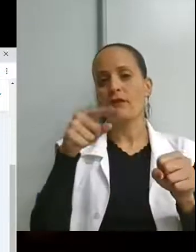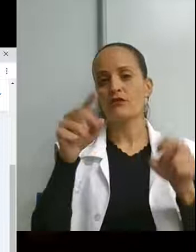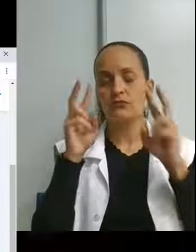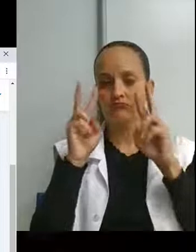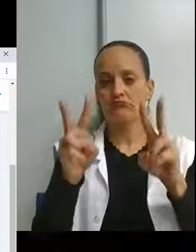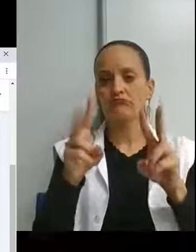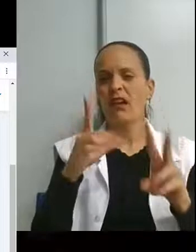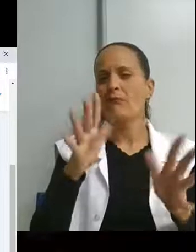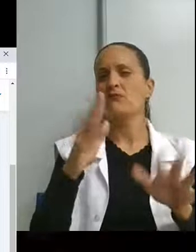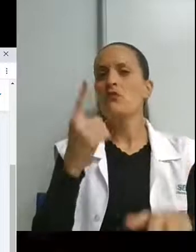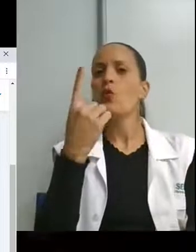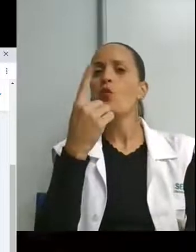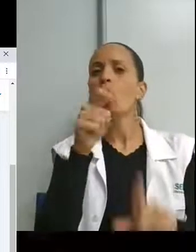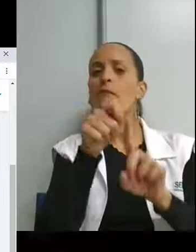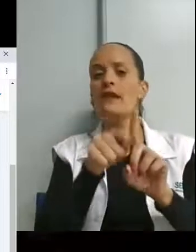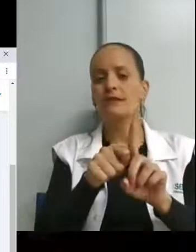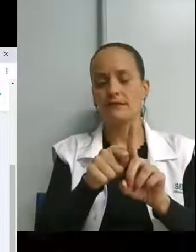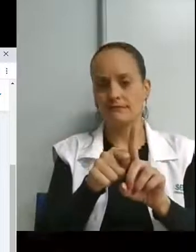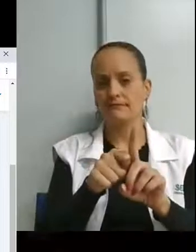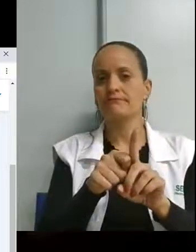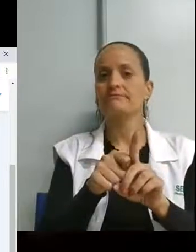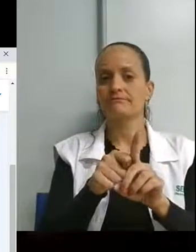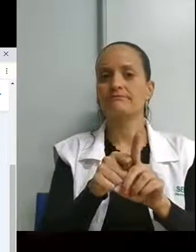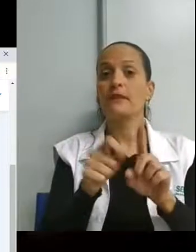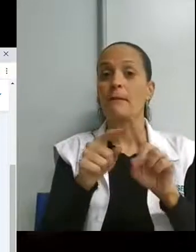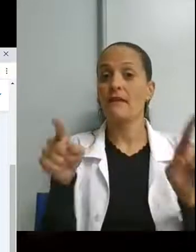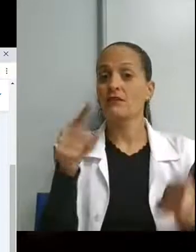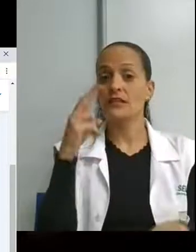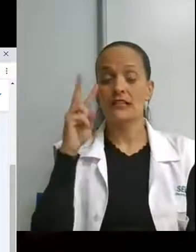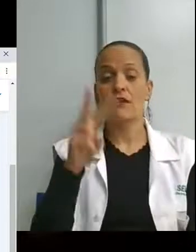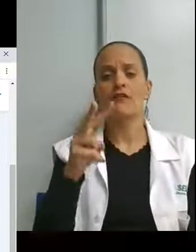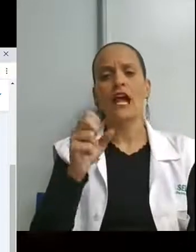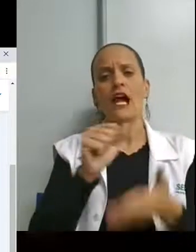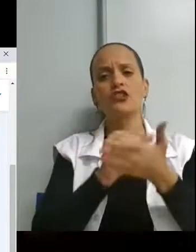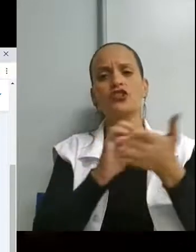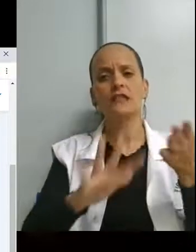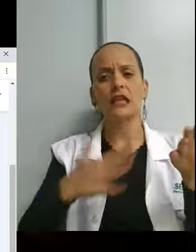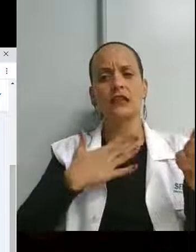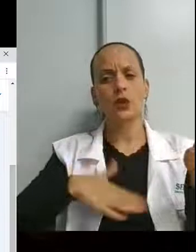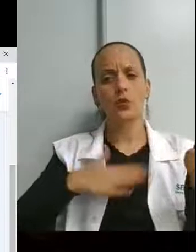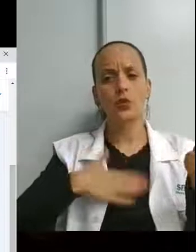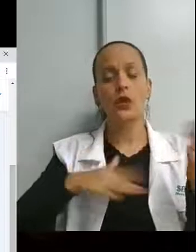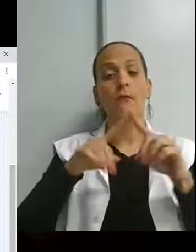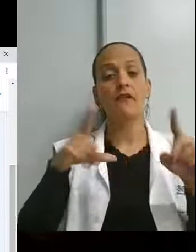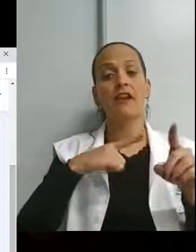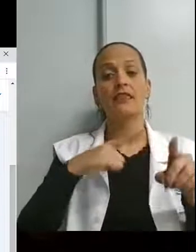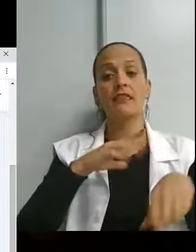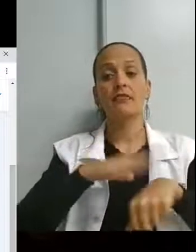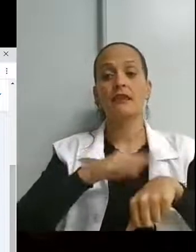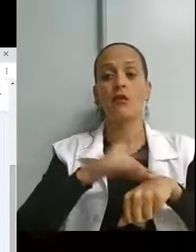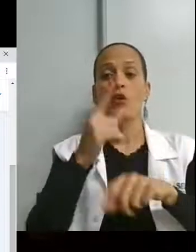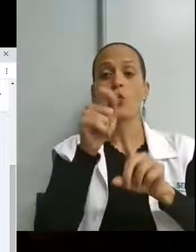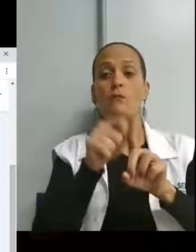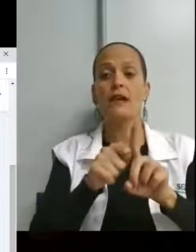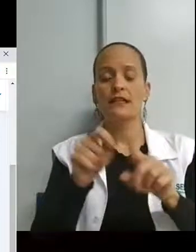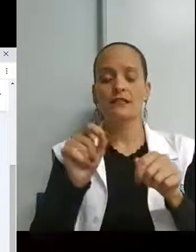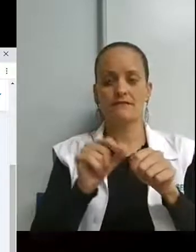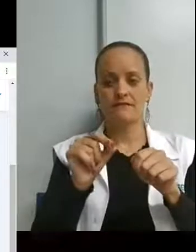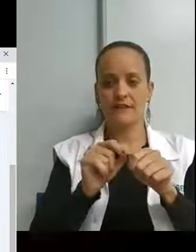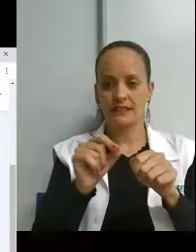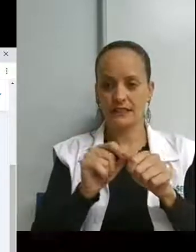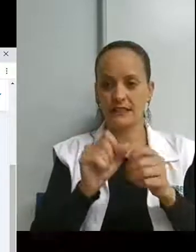aqui, né, para vocês fazerem. Então, assim, mas vocês vão ver que a atividade ela é muito tranquila, né? Dependendo, caso vocês